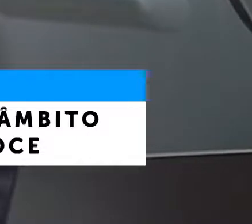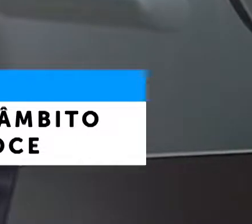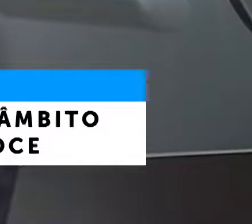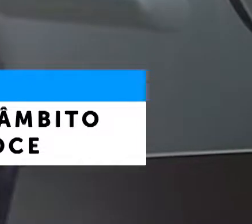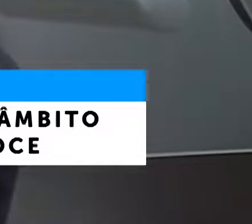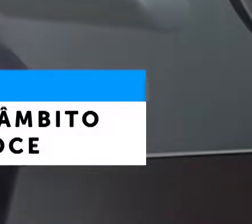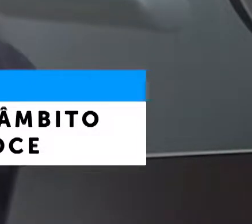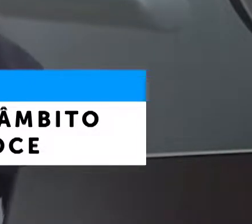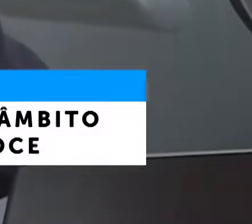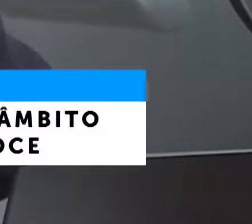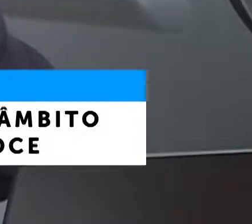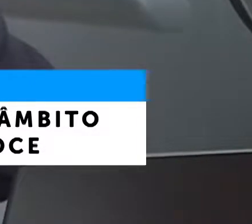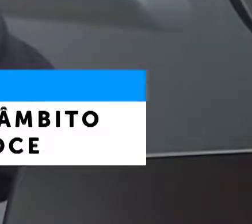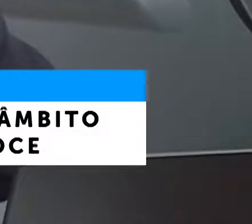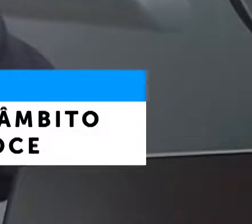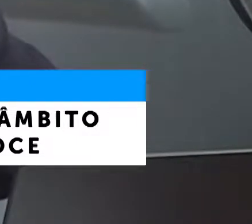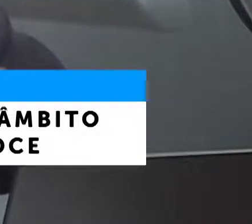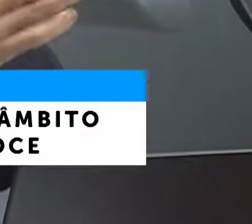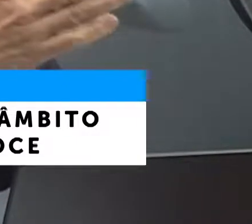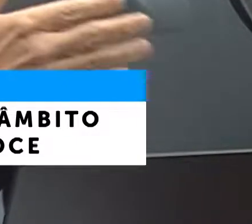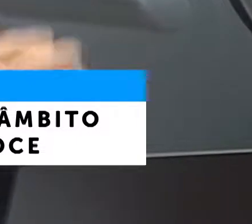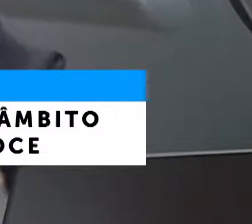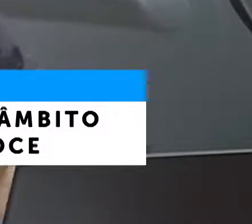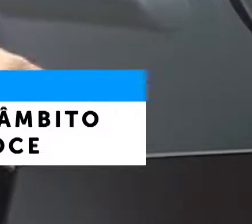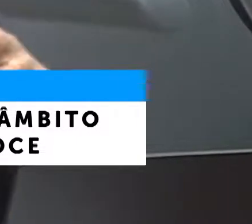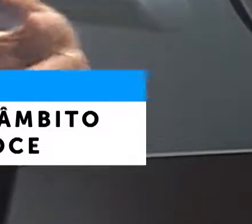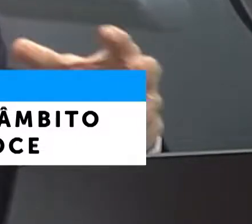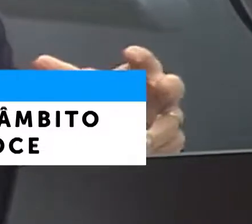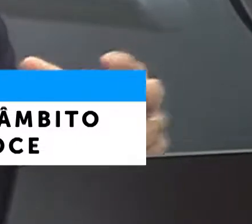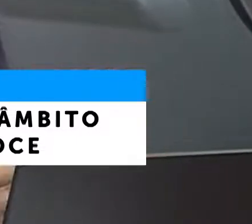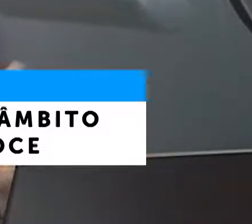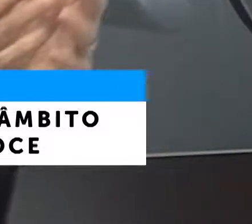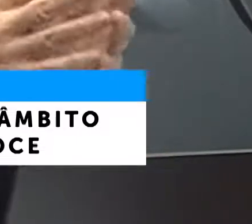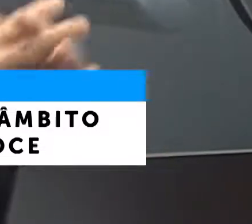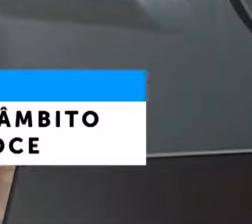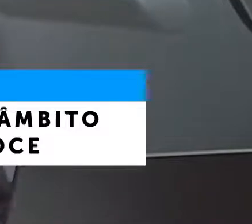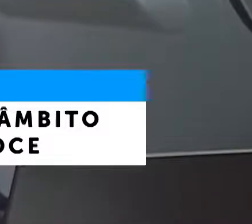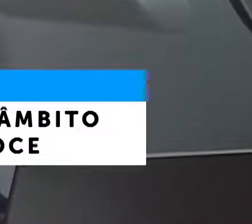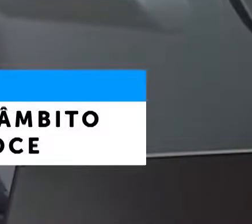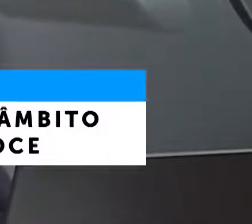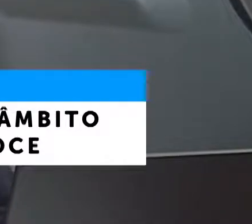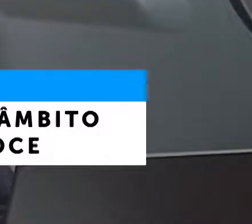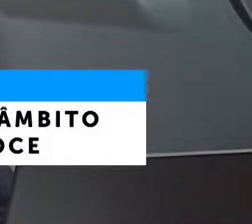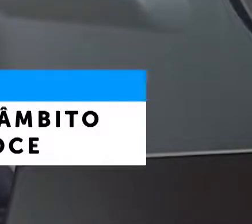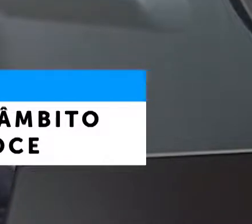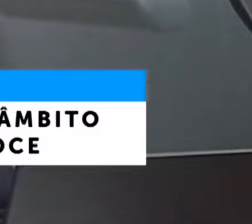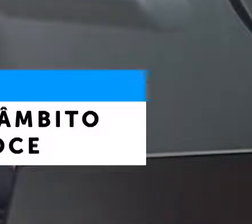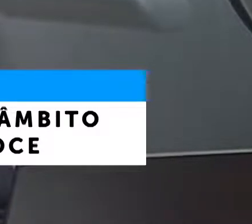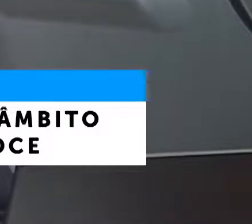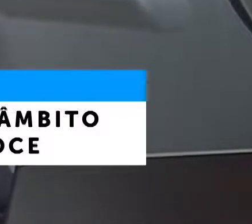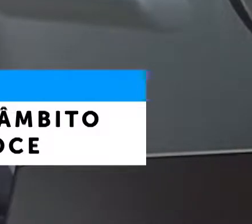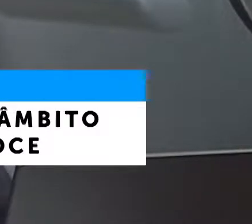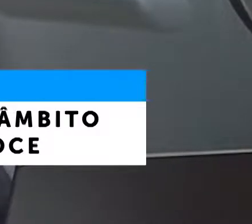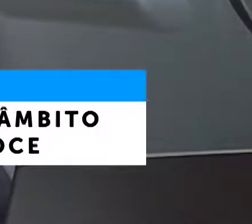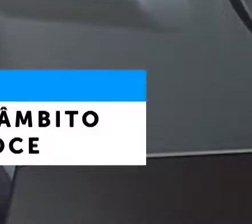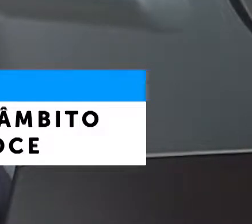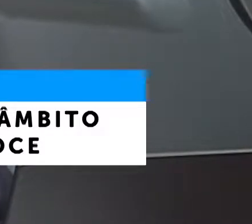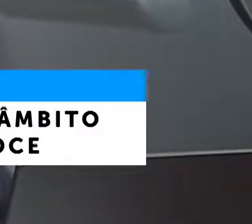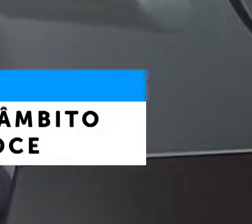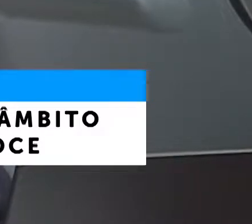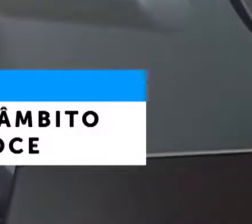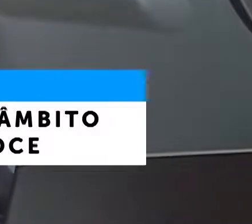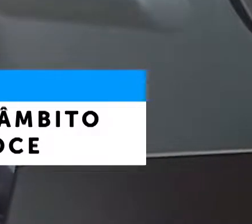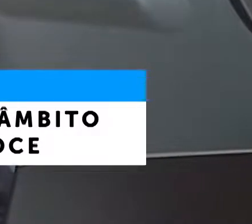pernicioso para a educação dessas minhas netas ou de qualquer criança, eu vou lá sim. Não tem